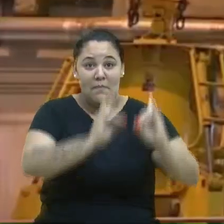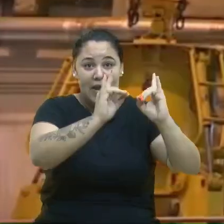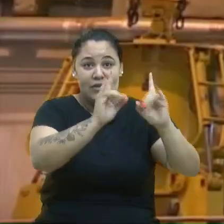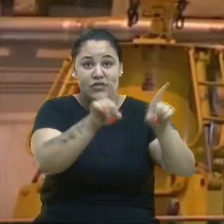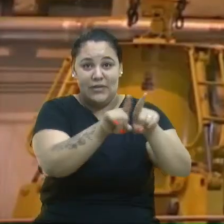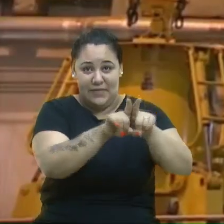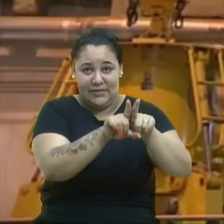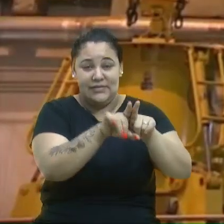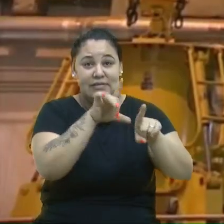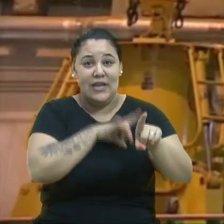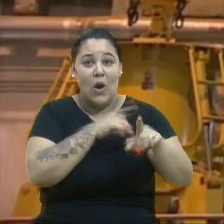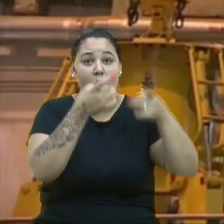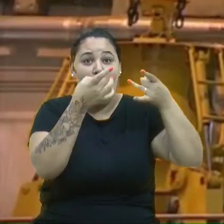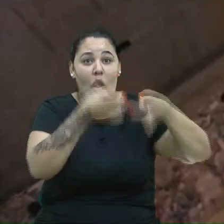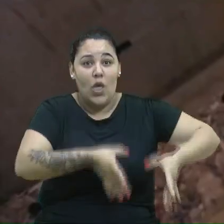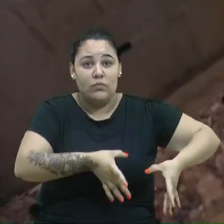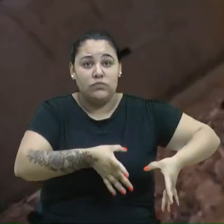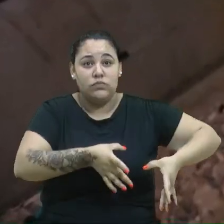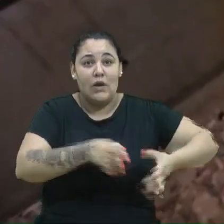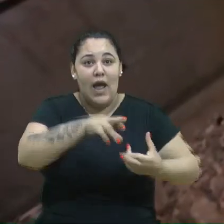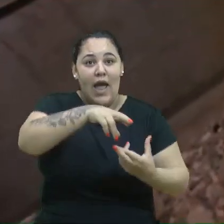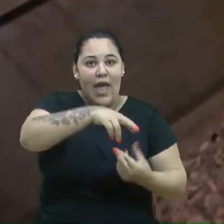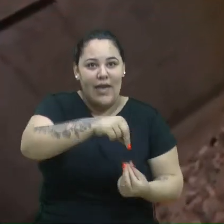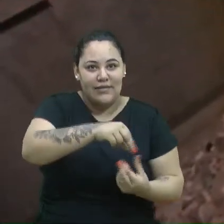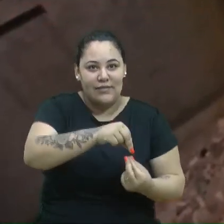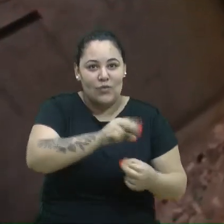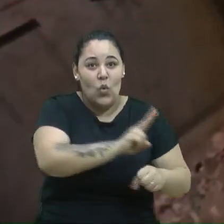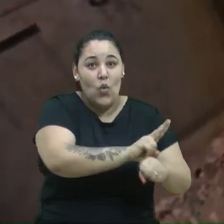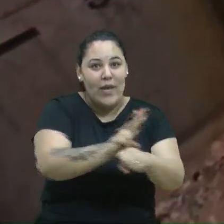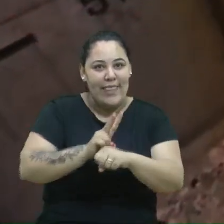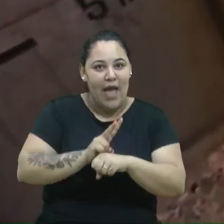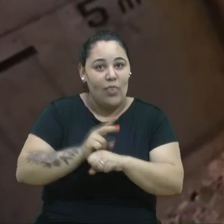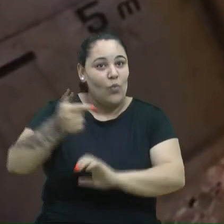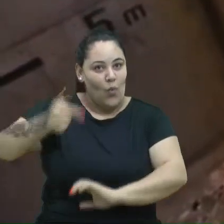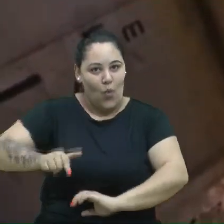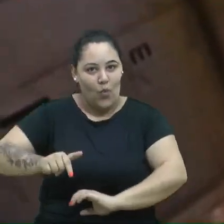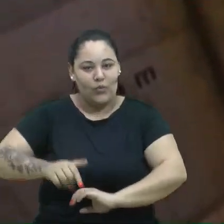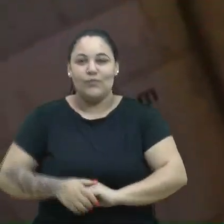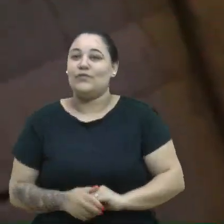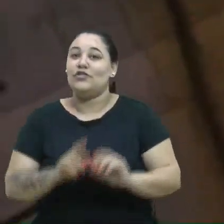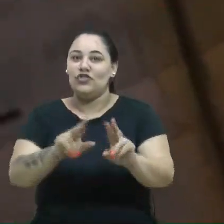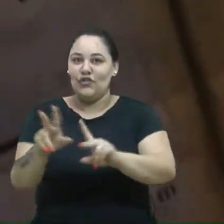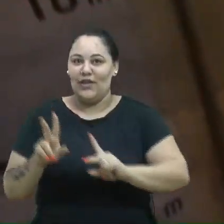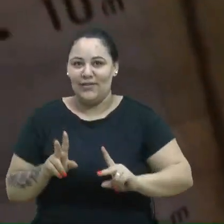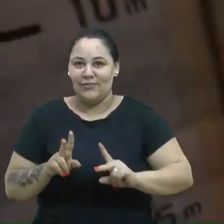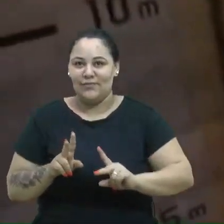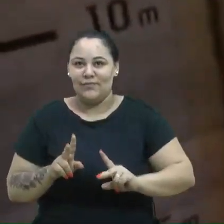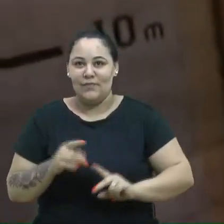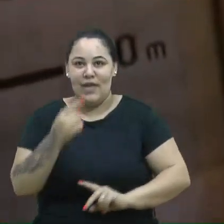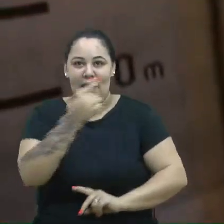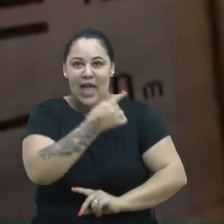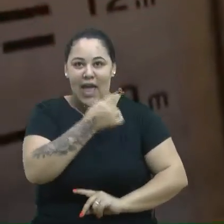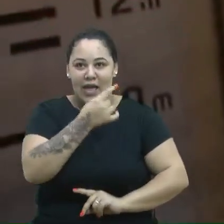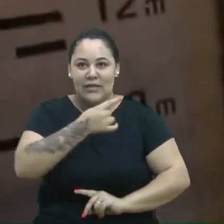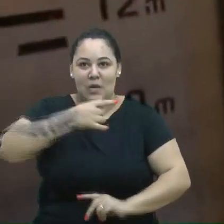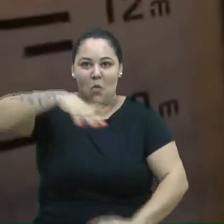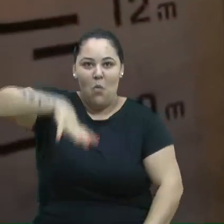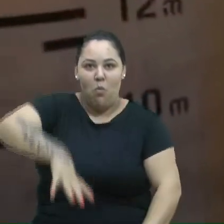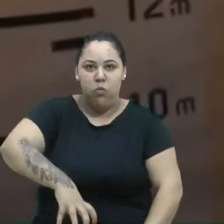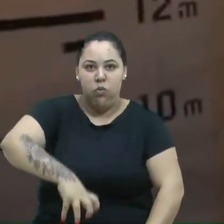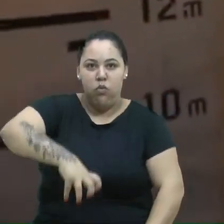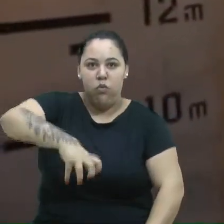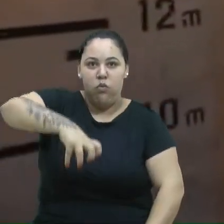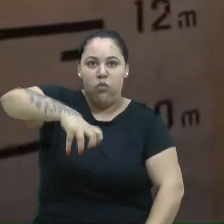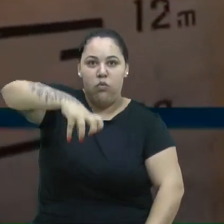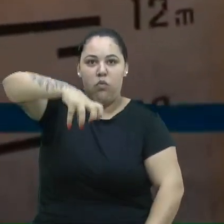vai o lixo reciclável. O cuidado ali é outro. Essa enorme garra de aço tem capacidade de